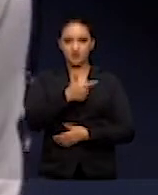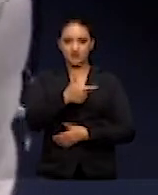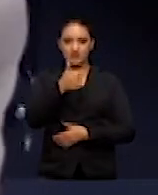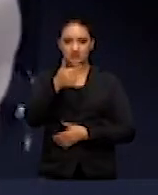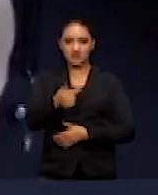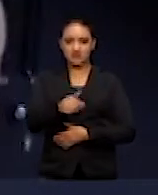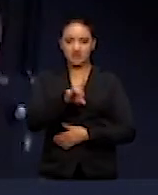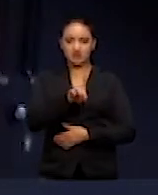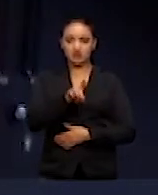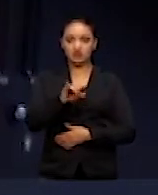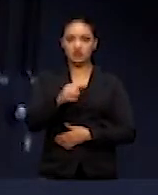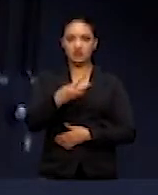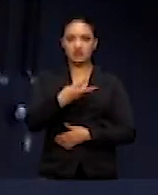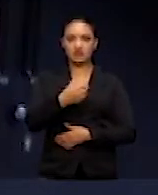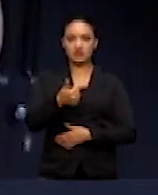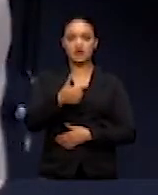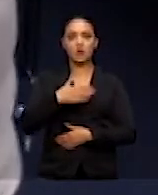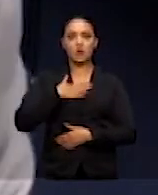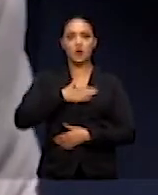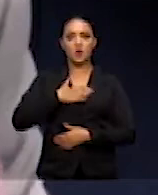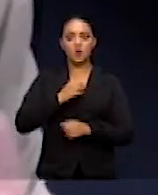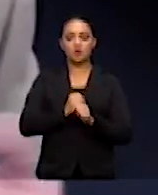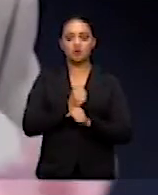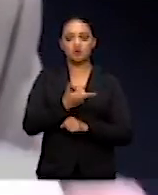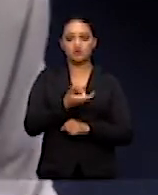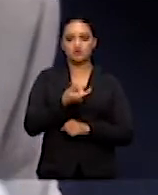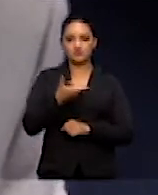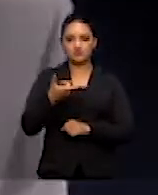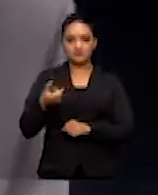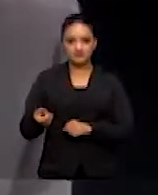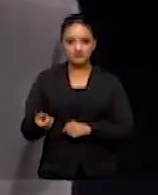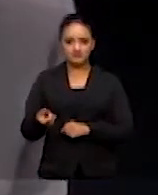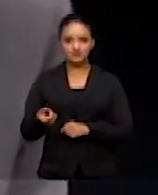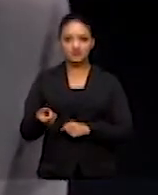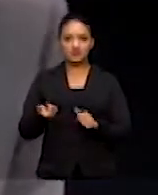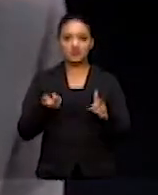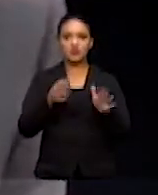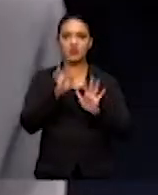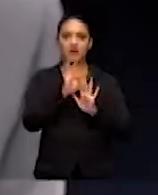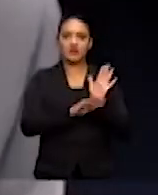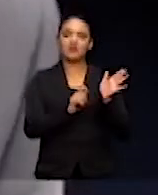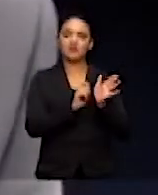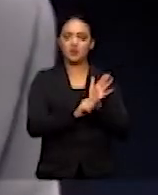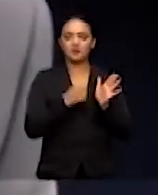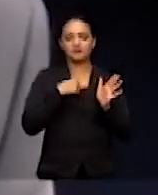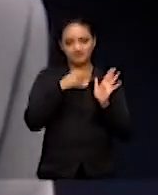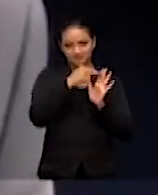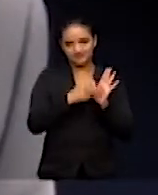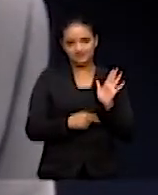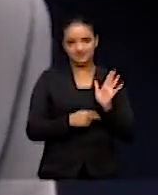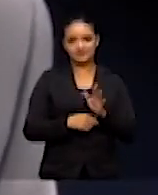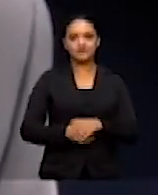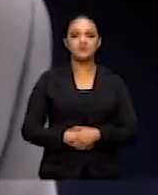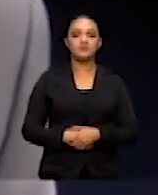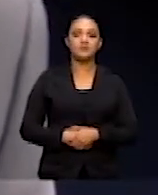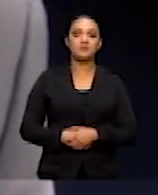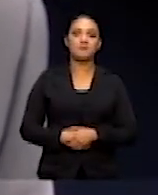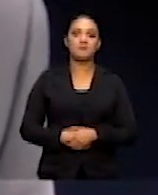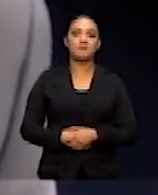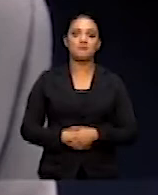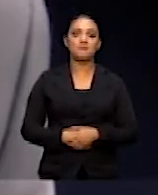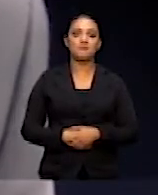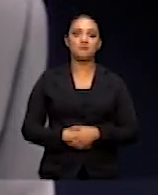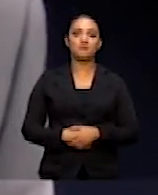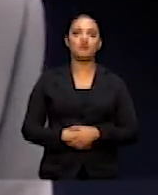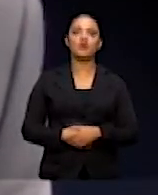de 31 de agosto de 2020, Vossa Excelência anotou, permita-me a leitura, como